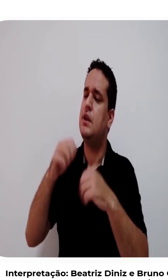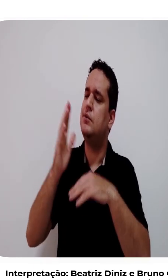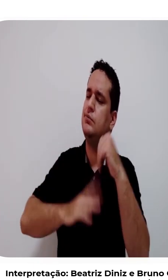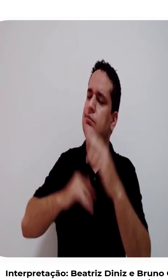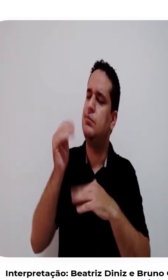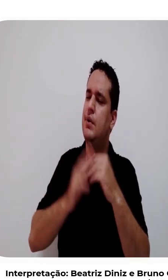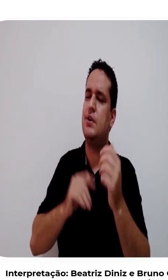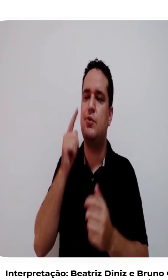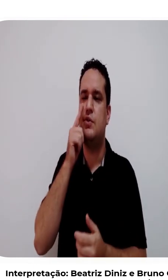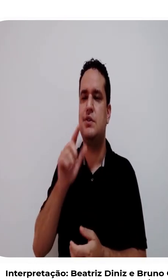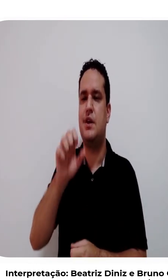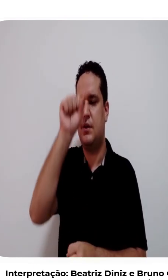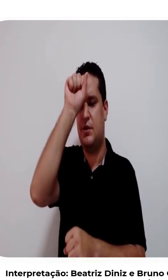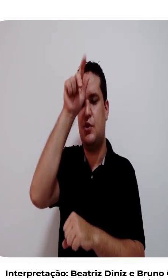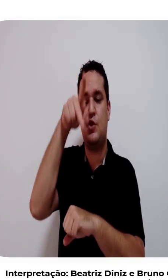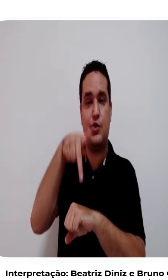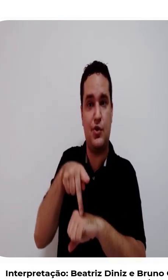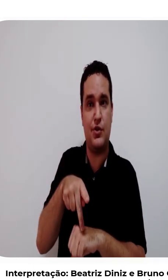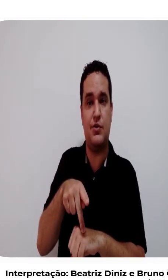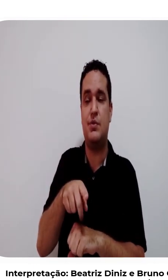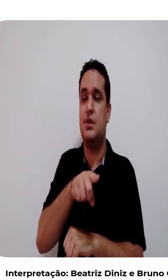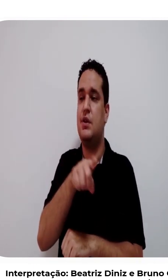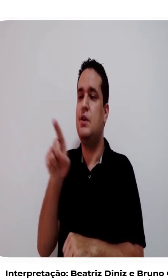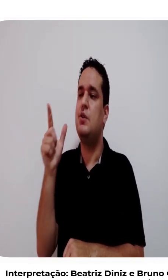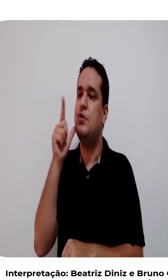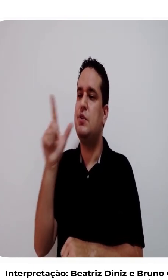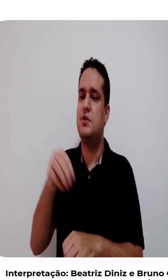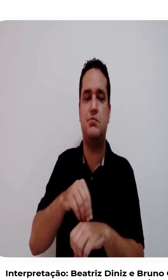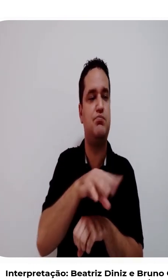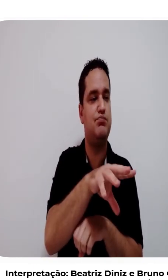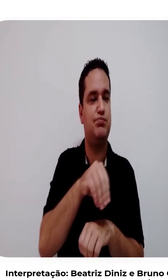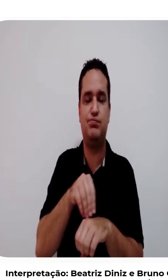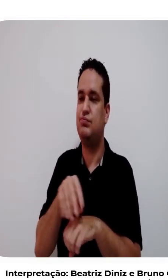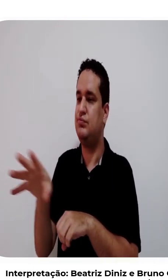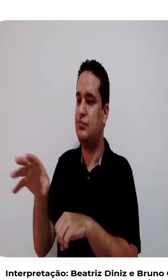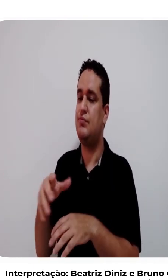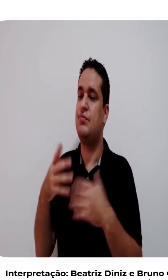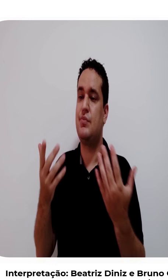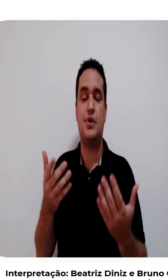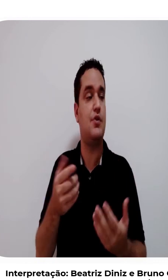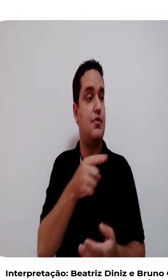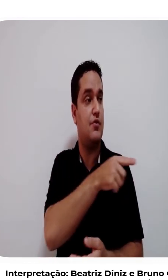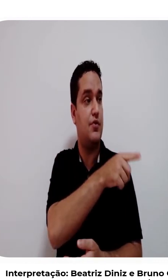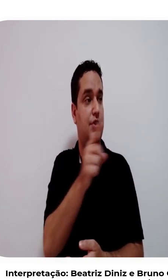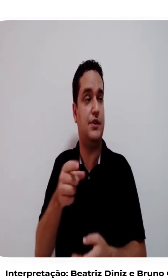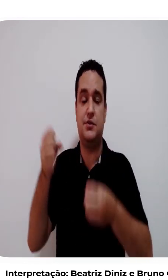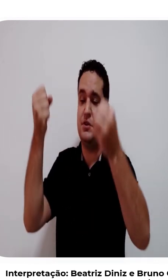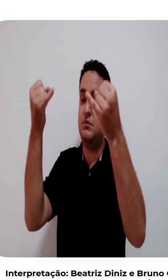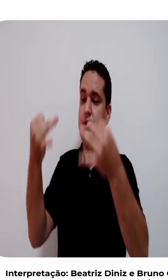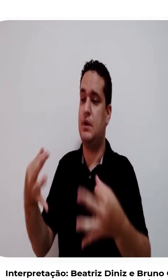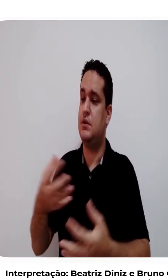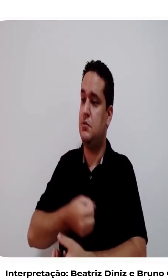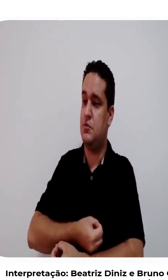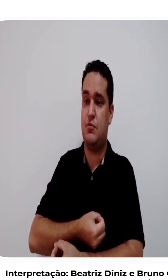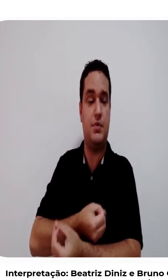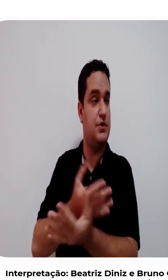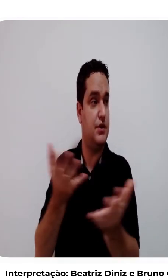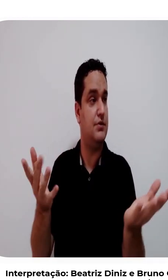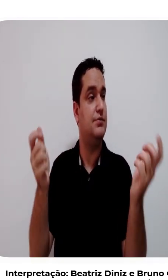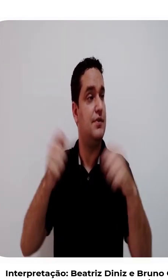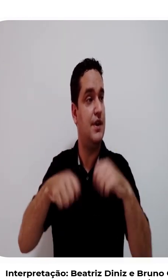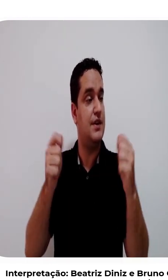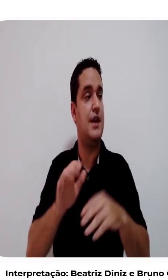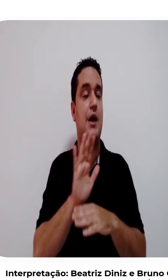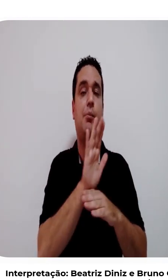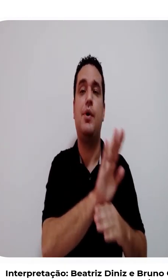que o compartilhamento dessas experiências irá inspirar os professores que nos ouvem e que esse é só o início de muitas reflexões